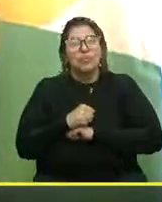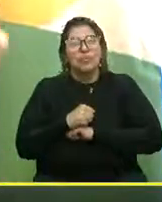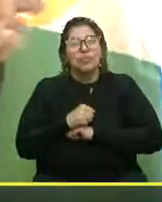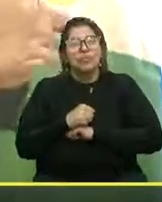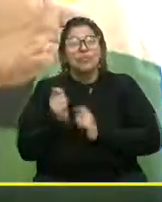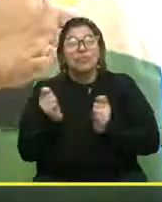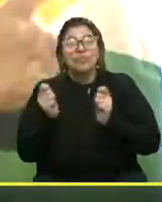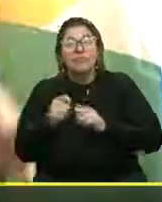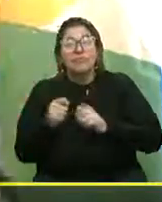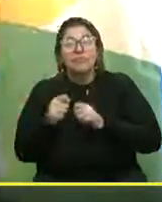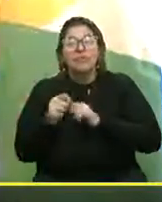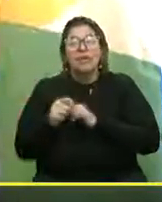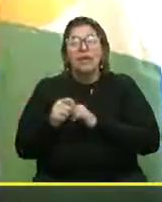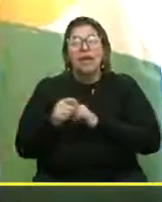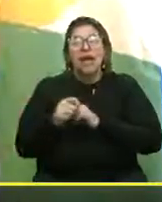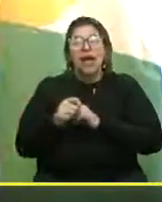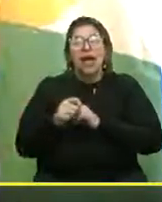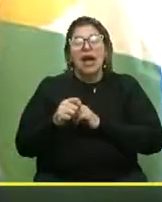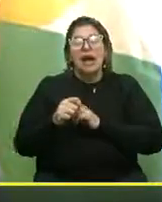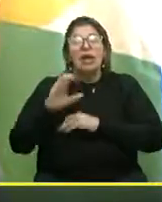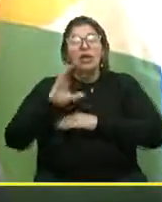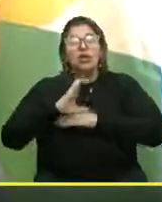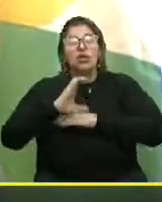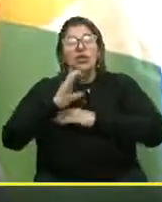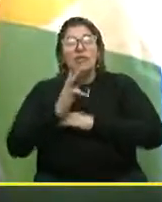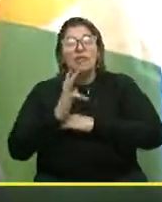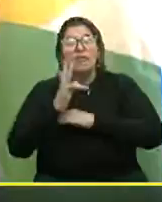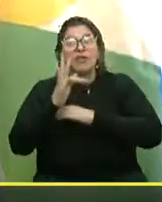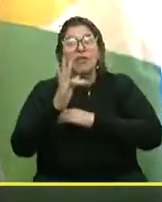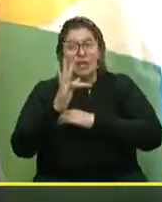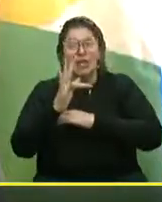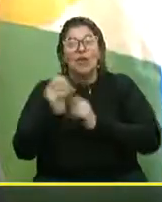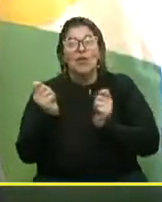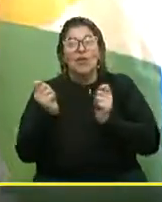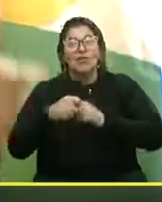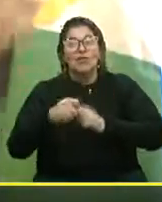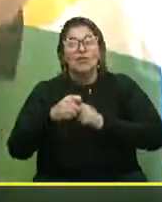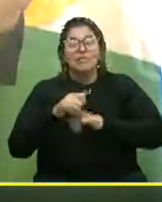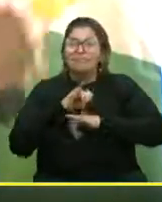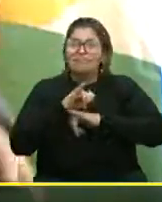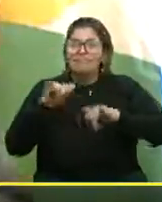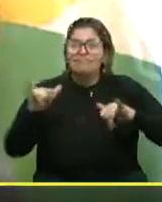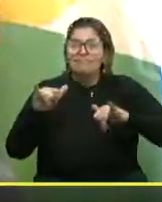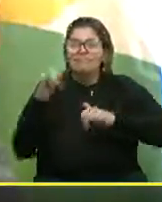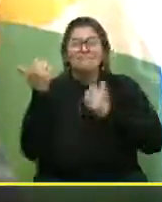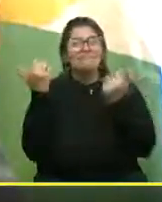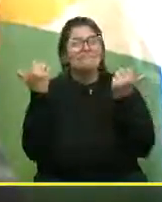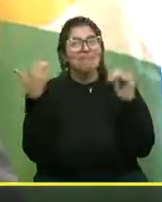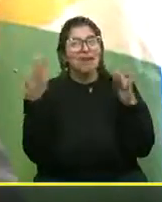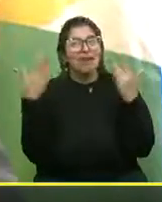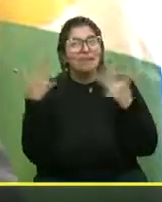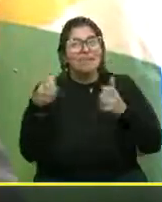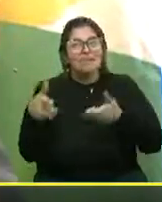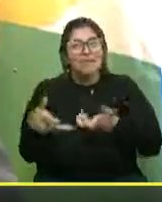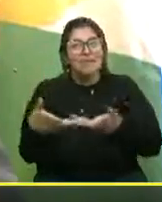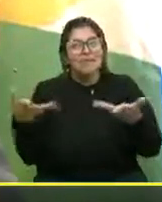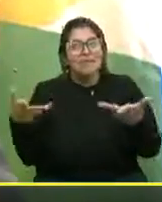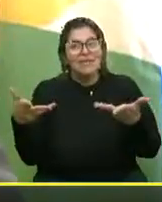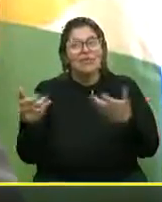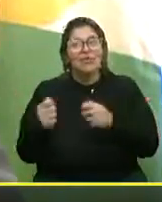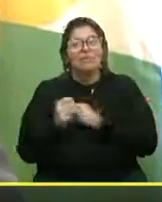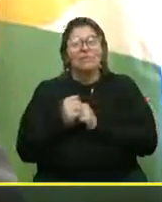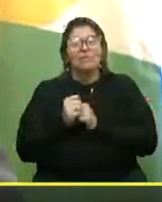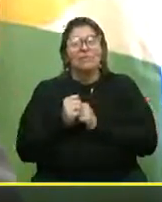assim a Constituição Federal nos permite dizer parabéns pela iniciativa